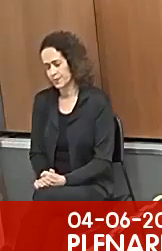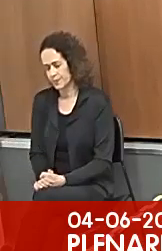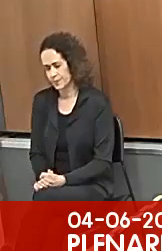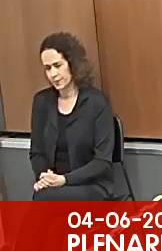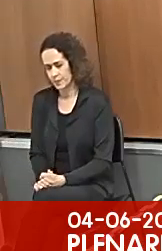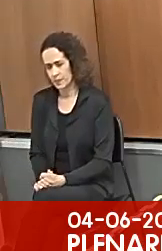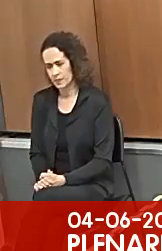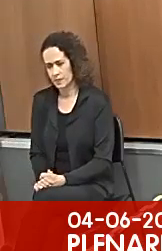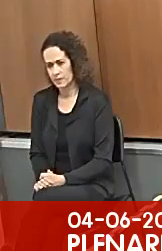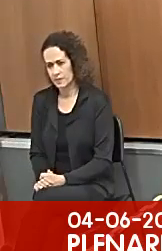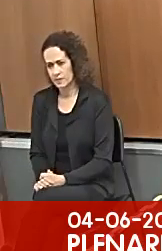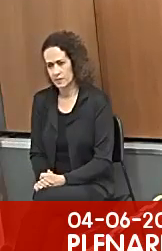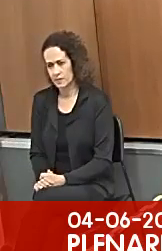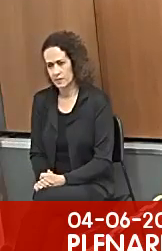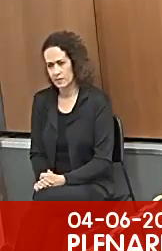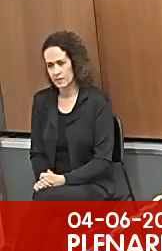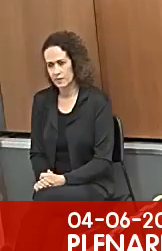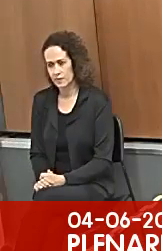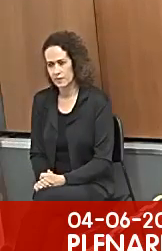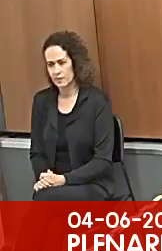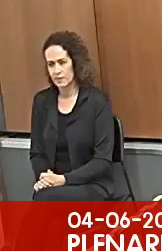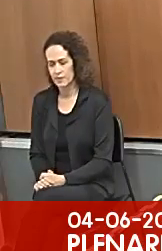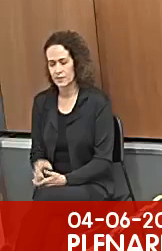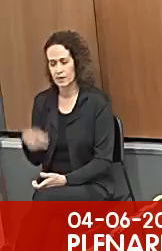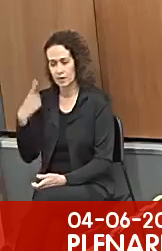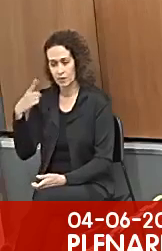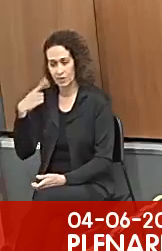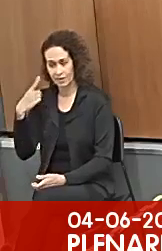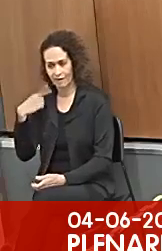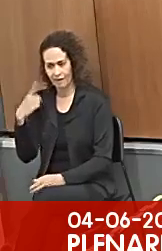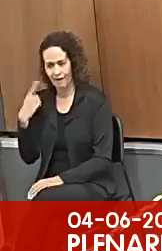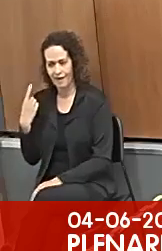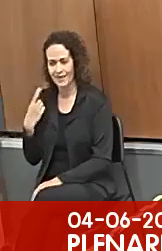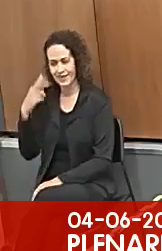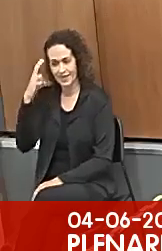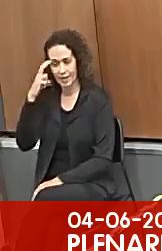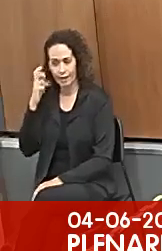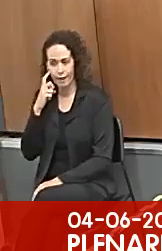Achei que seria o deputado Zé Guilherme, por ser bem mais velho do que eu.